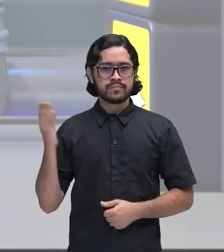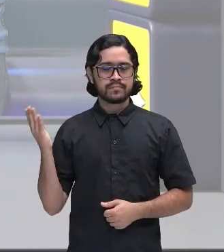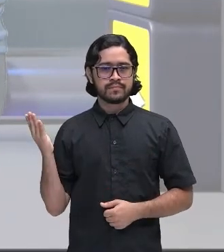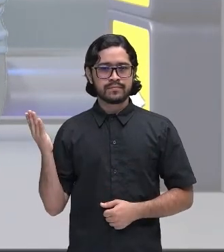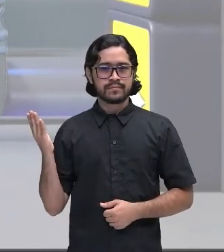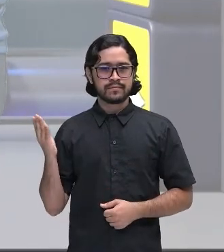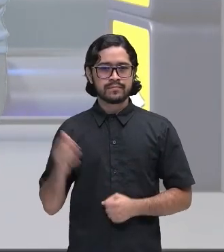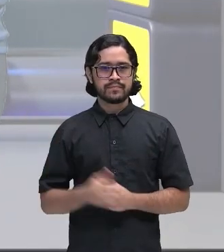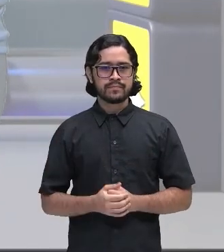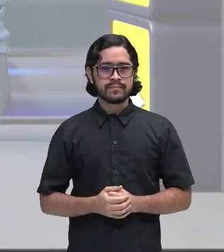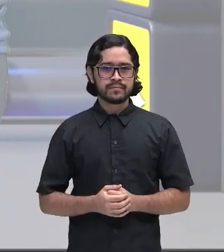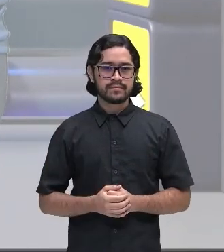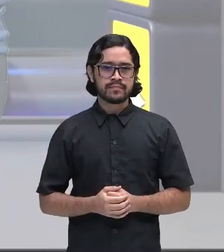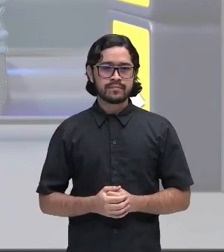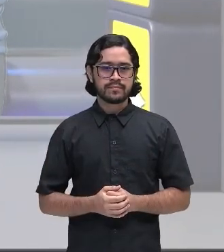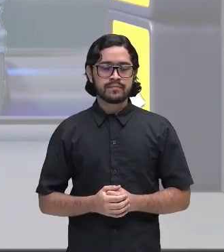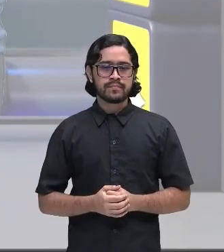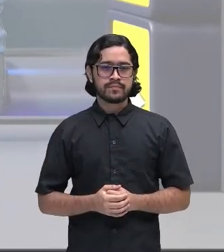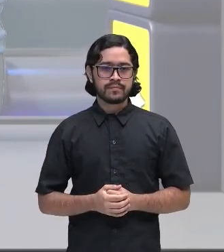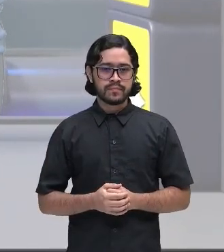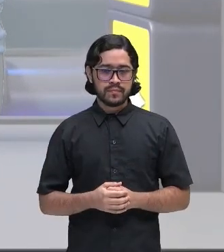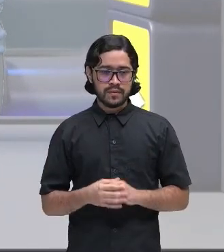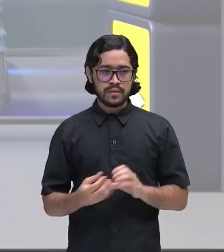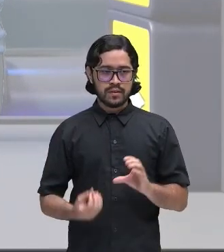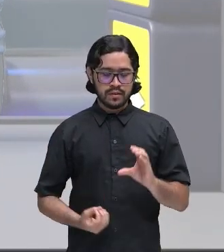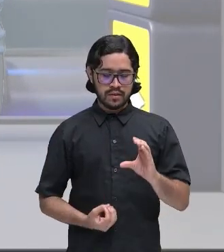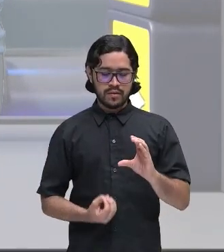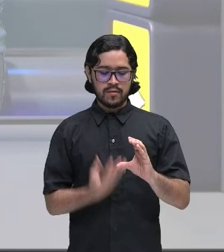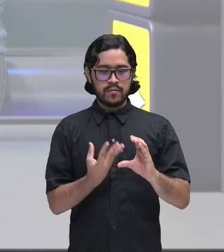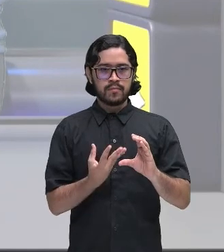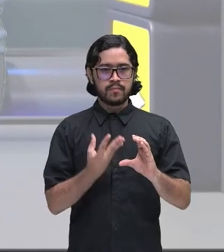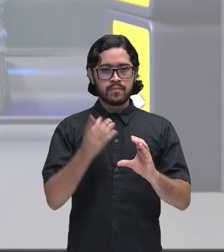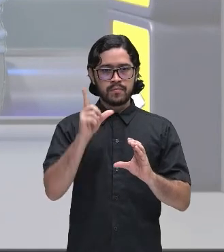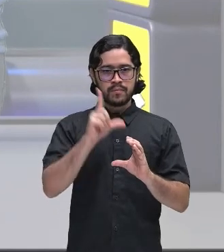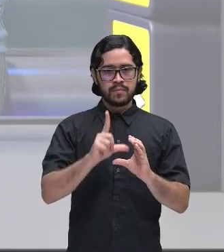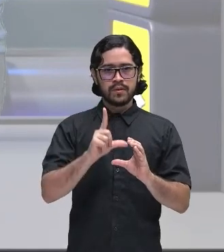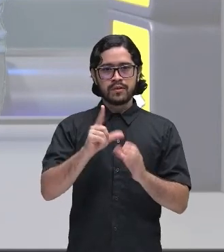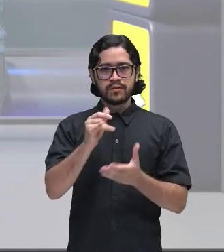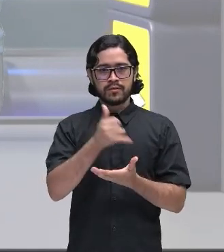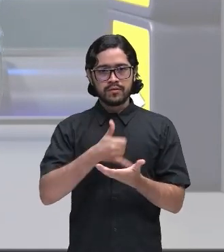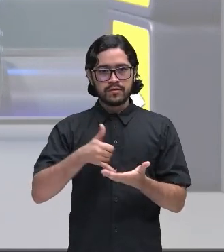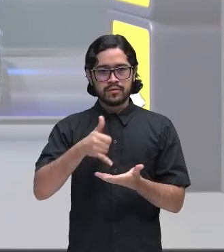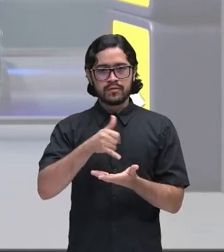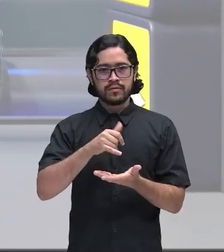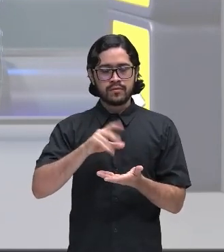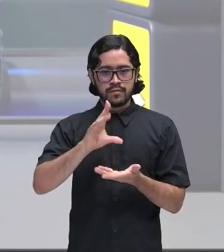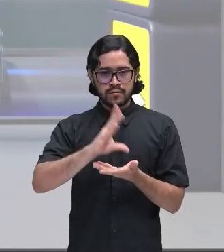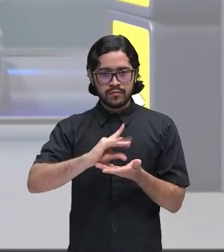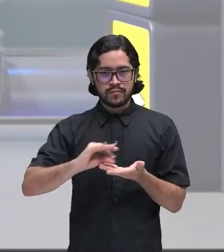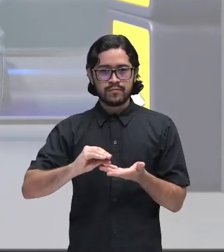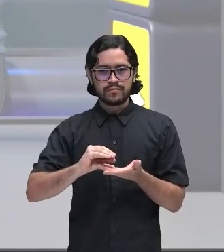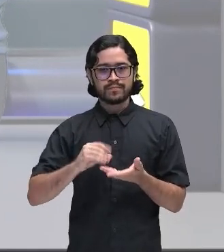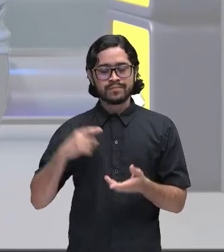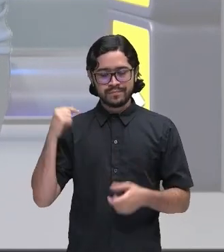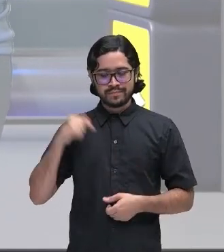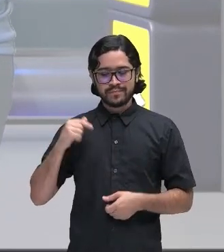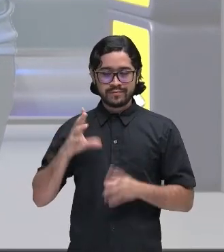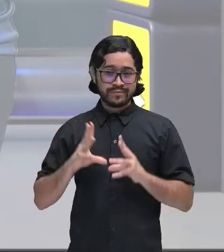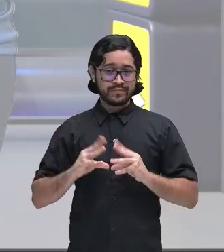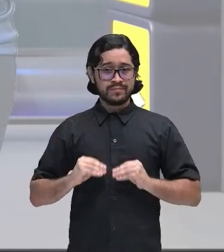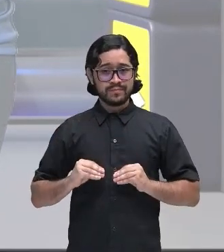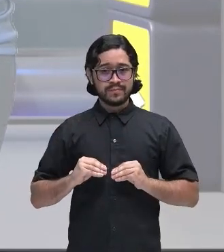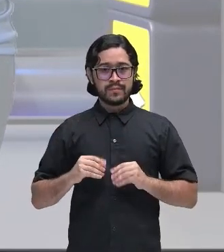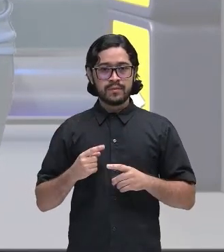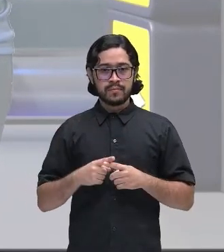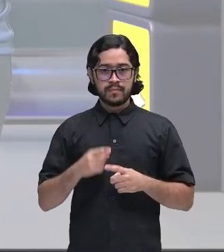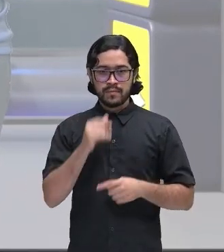vamos perder o armazenamento de bile. Não é isso? A vesícula biliar não faz isso. O fígado produz e aí